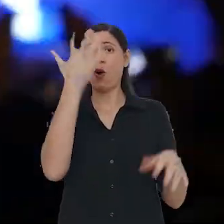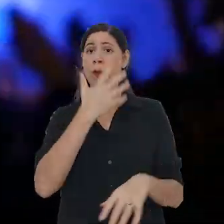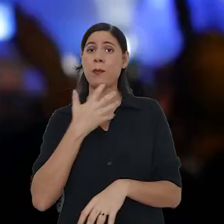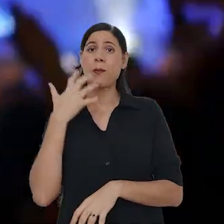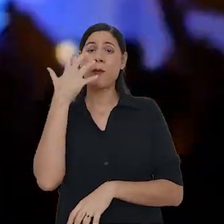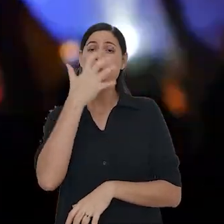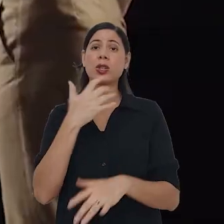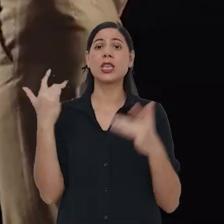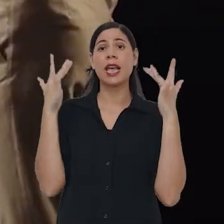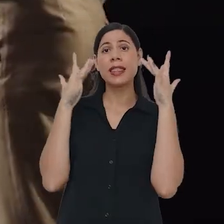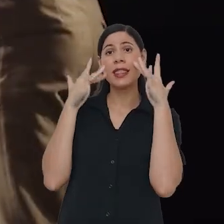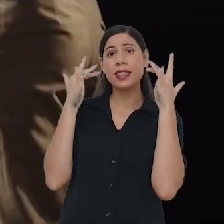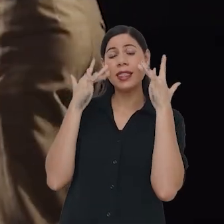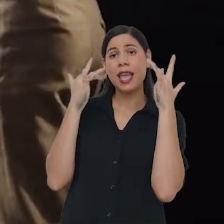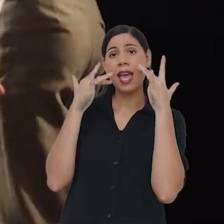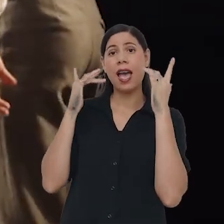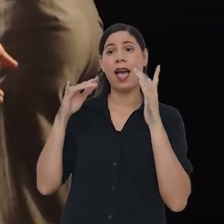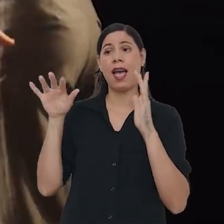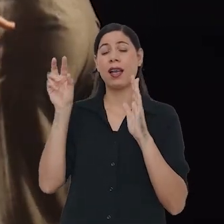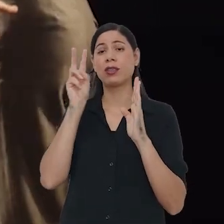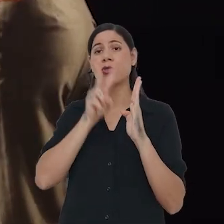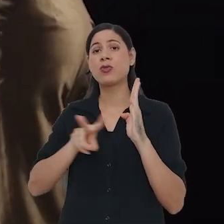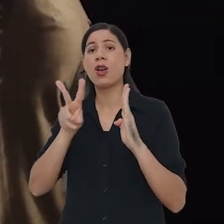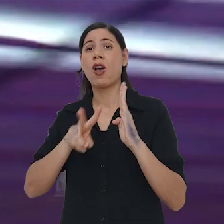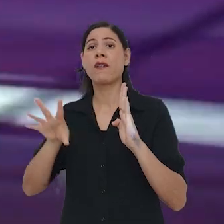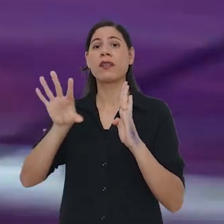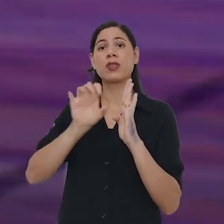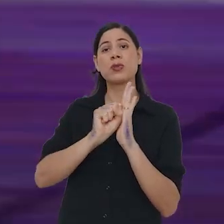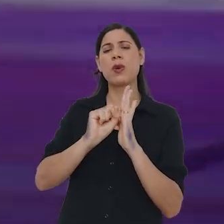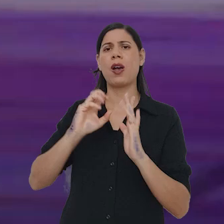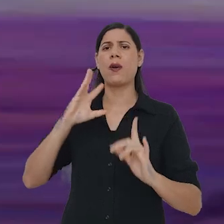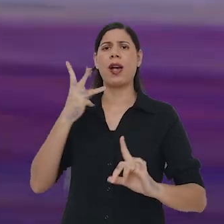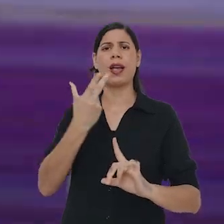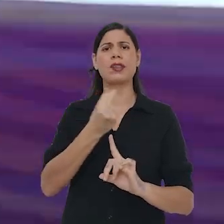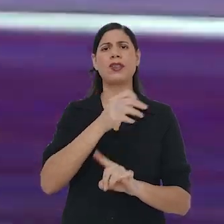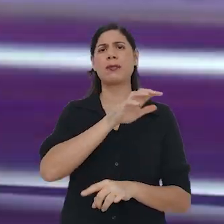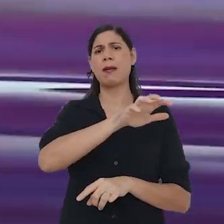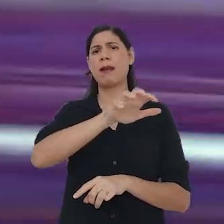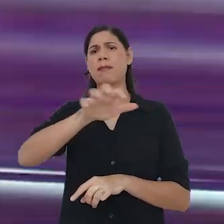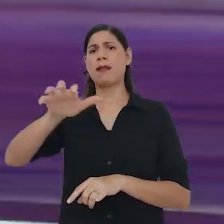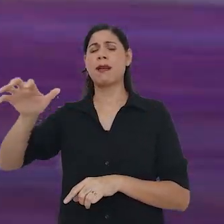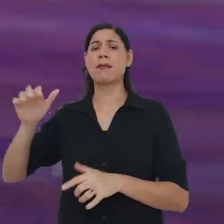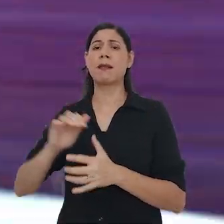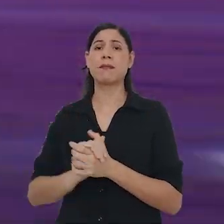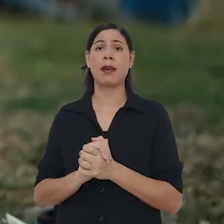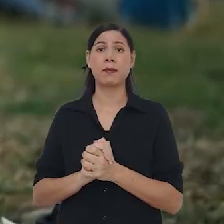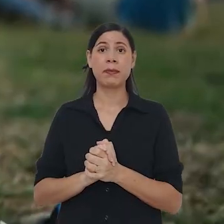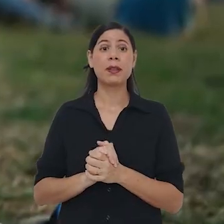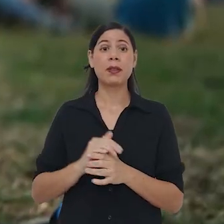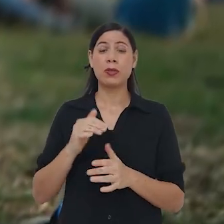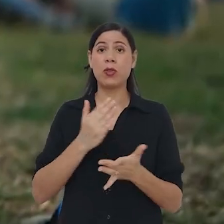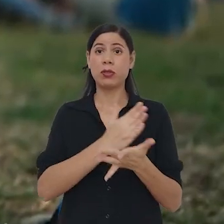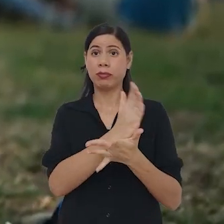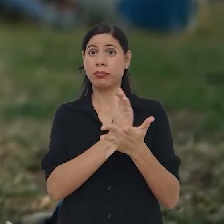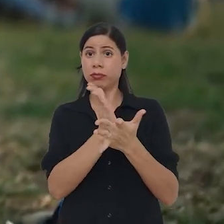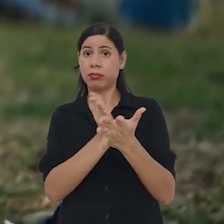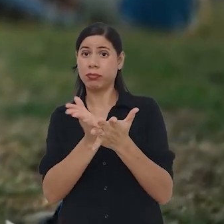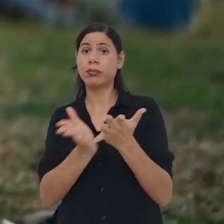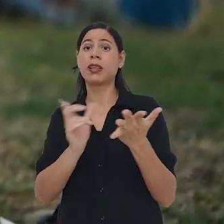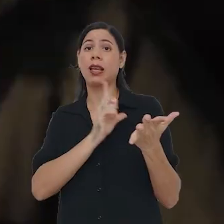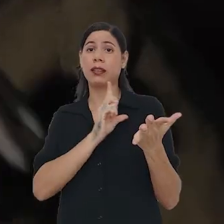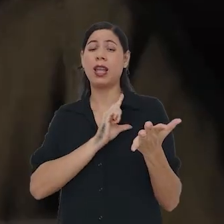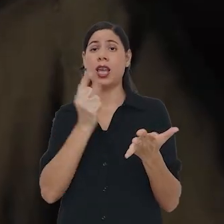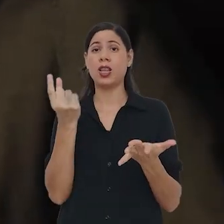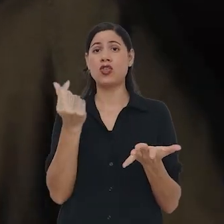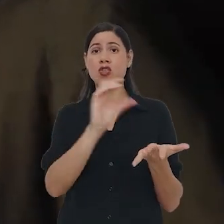Festivais de música, teatro, produções audiovisuais ou artísticas de várias modalidades. Para quase todos os